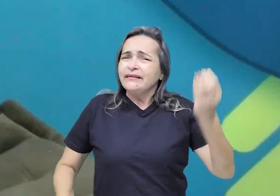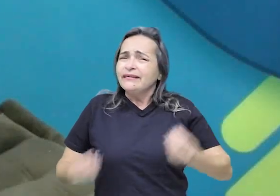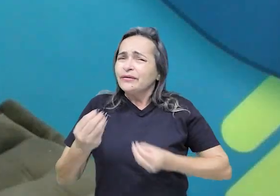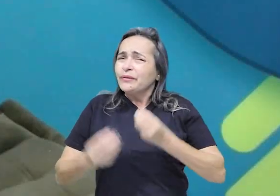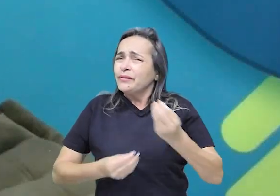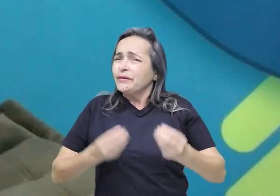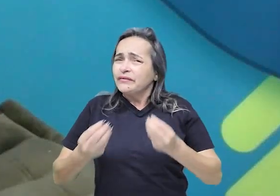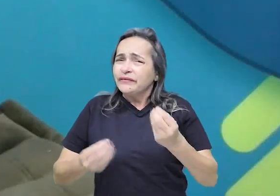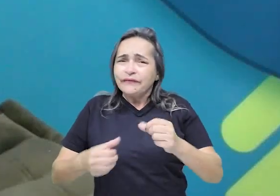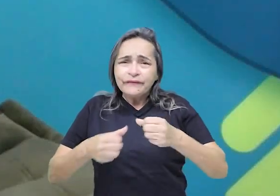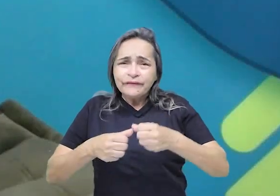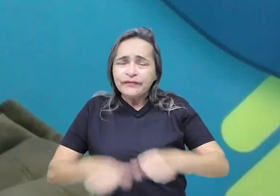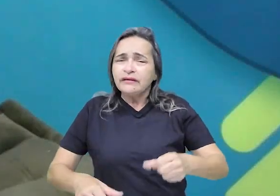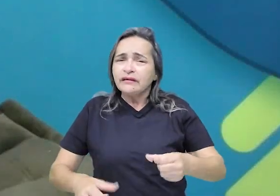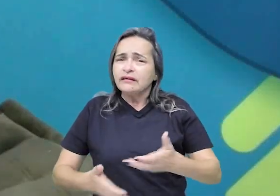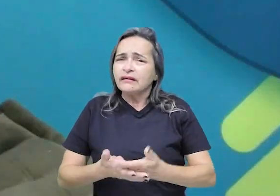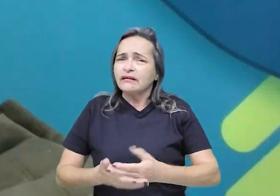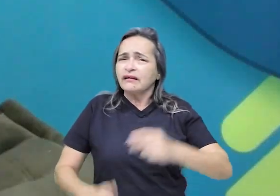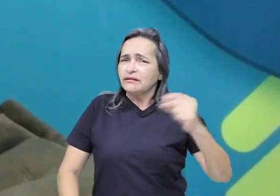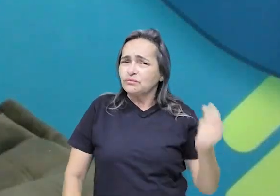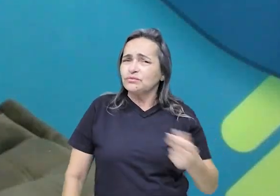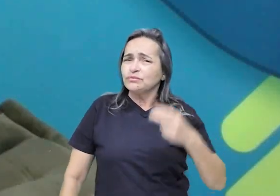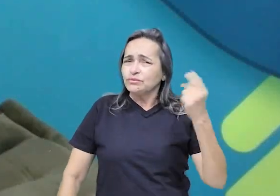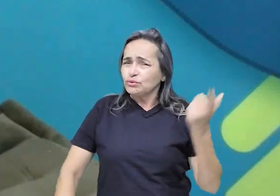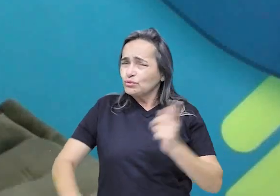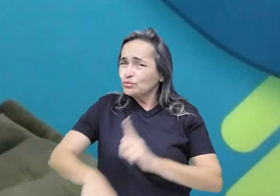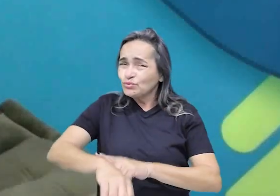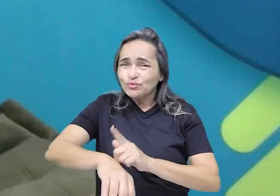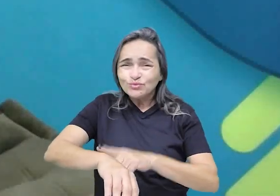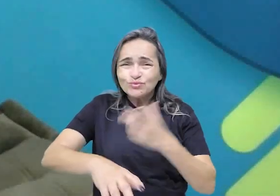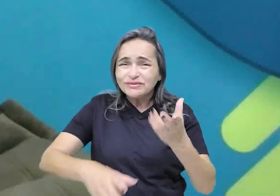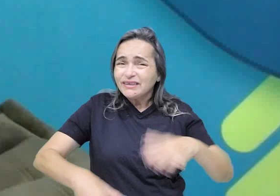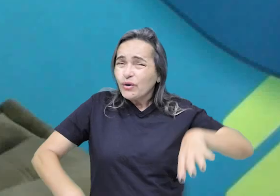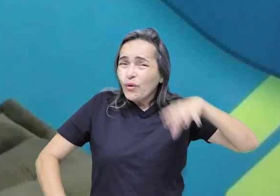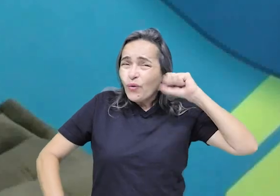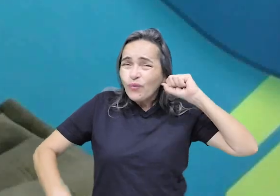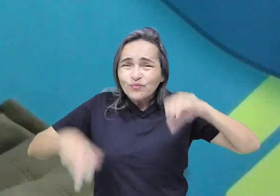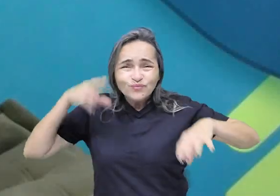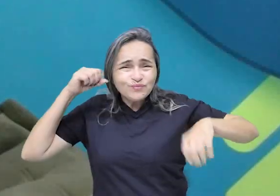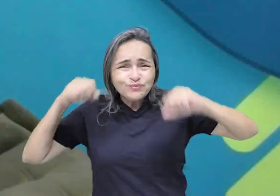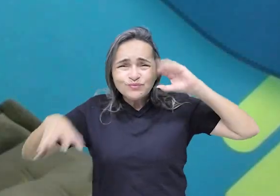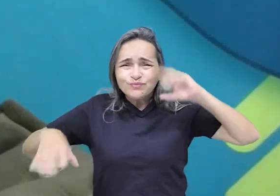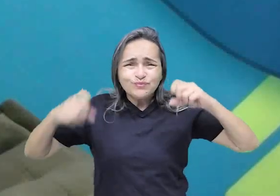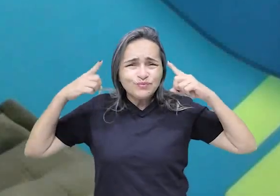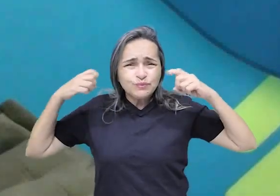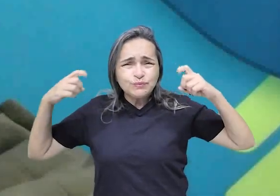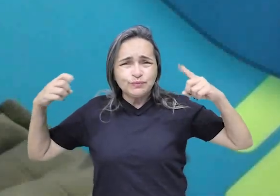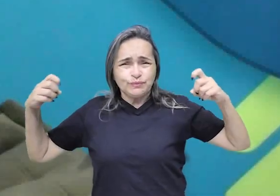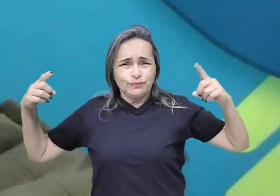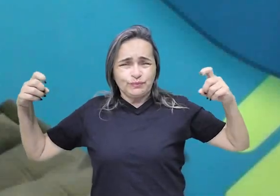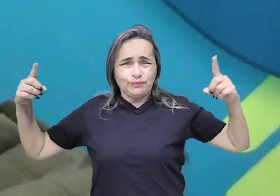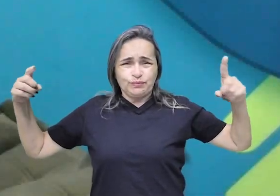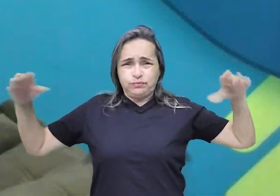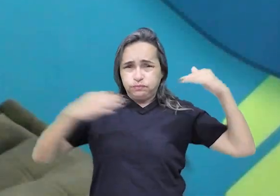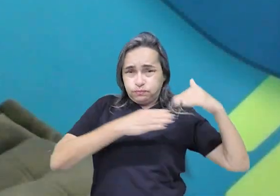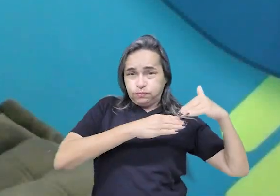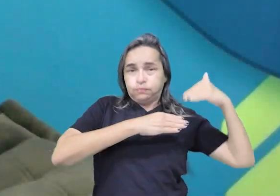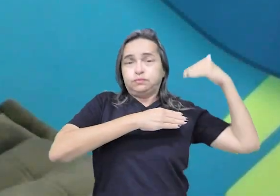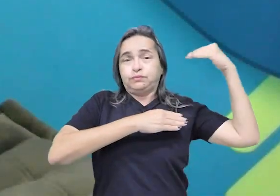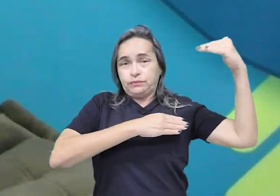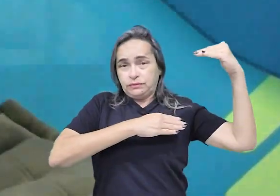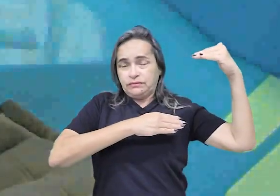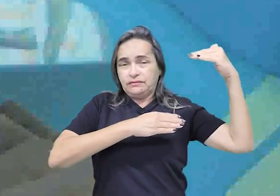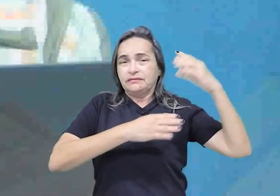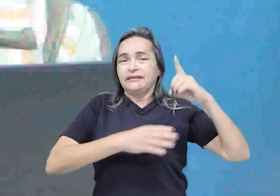passar muito tempo de exposição de um barulho aonde exceda um certo nível de decibéis.